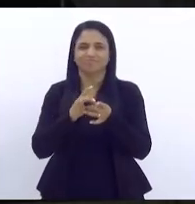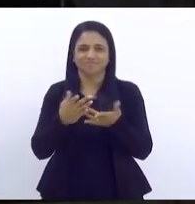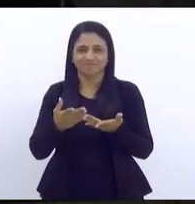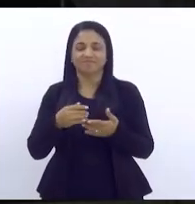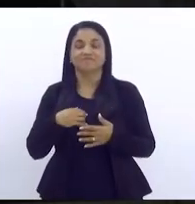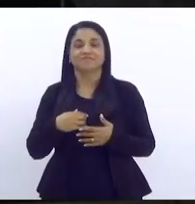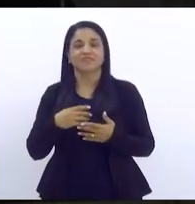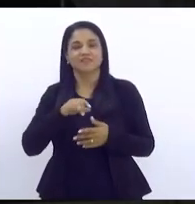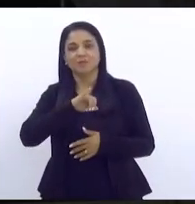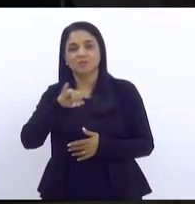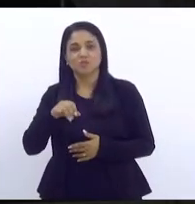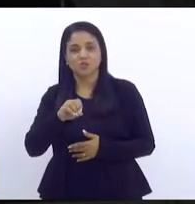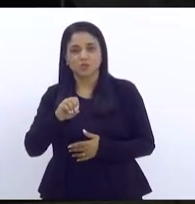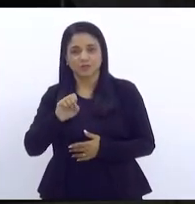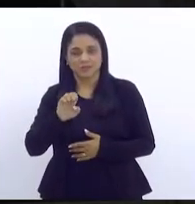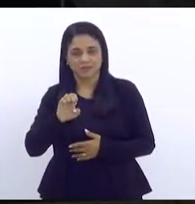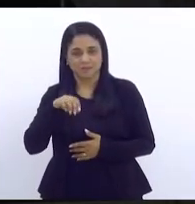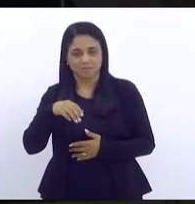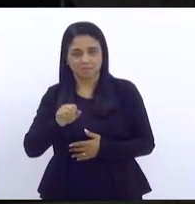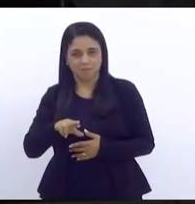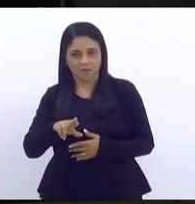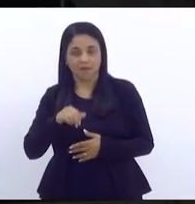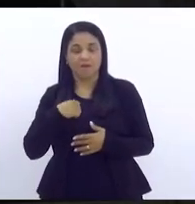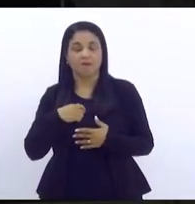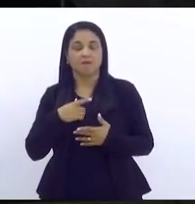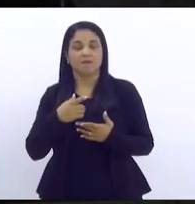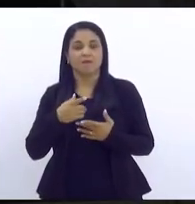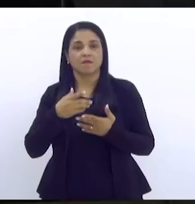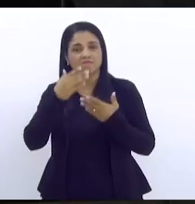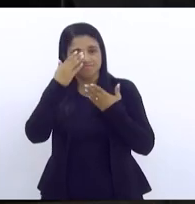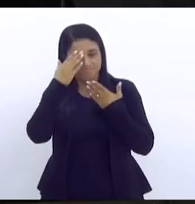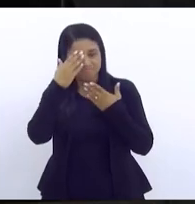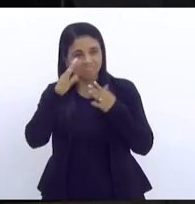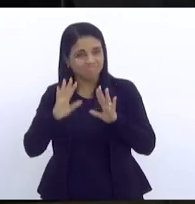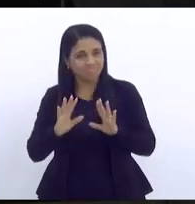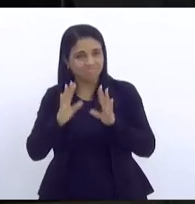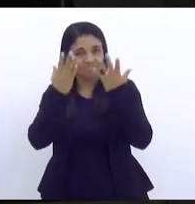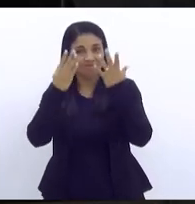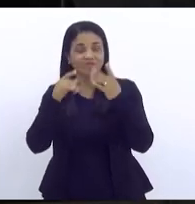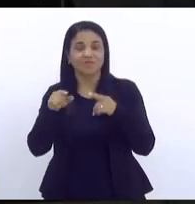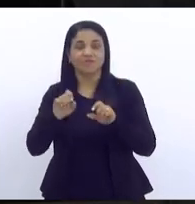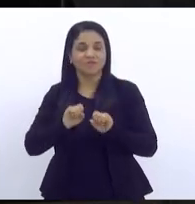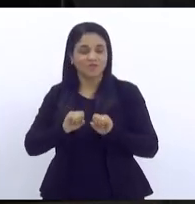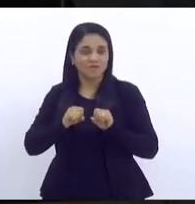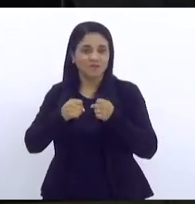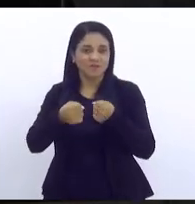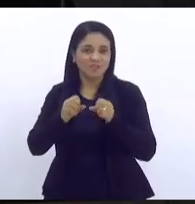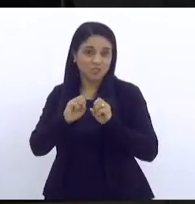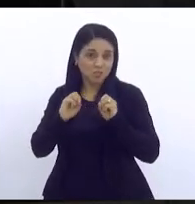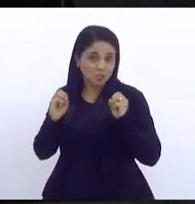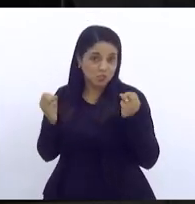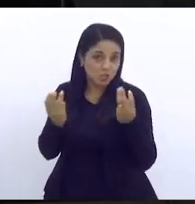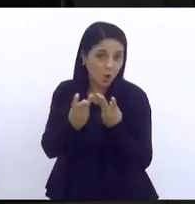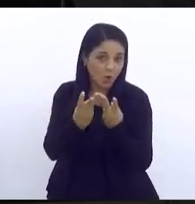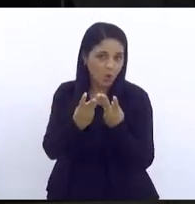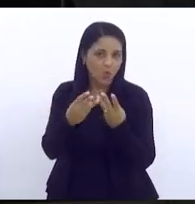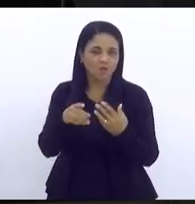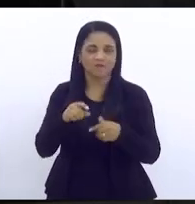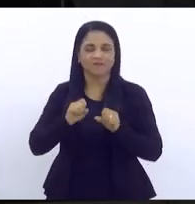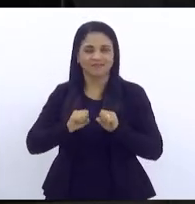de saudar o show que o nosso defensor show Deu ao falar nisso